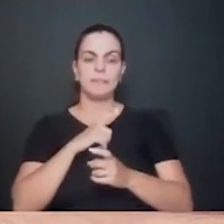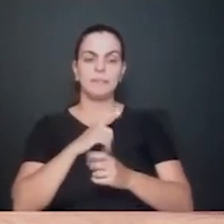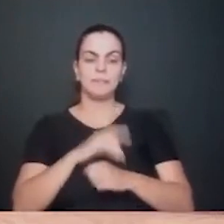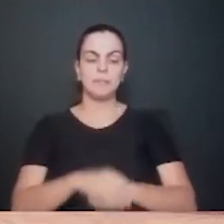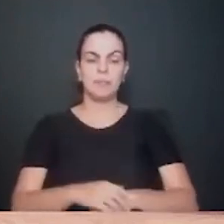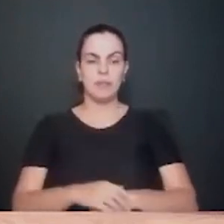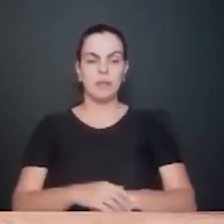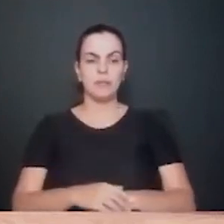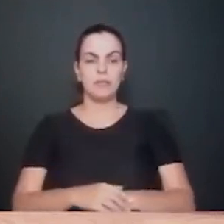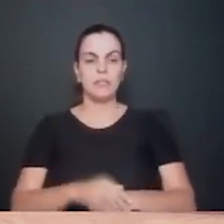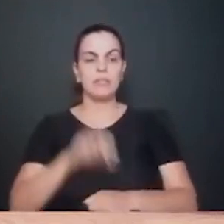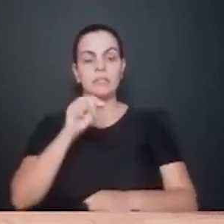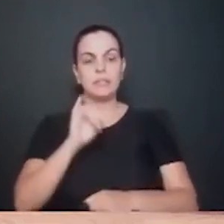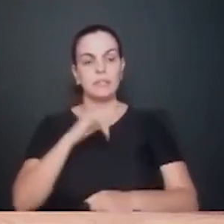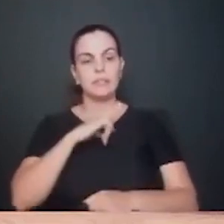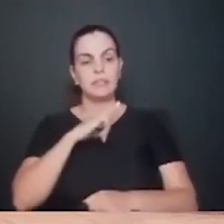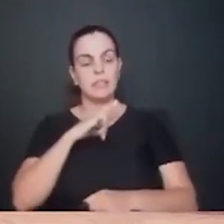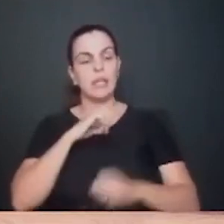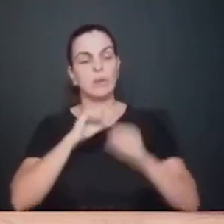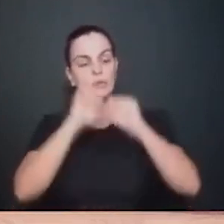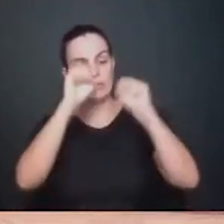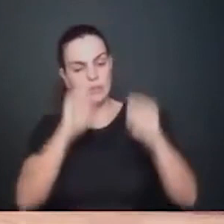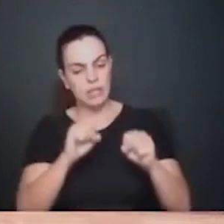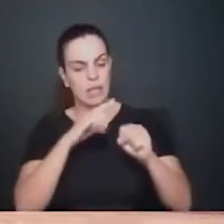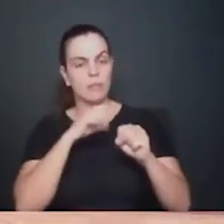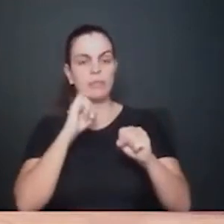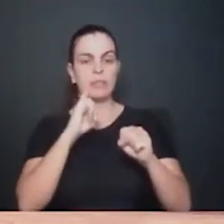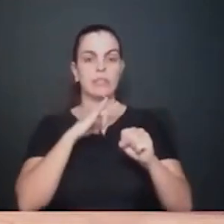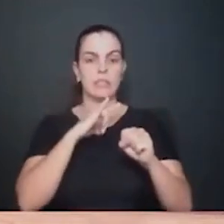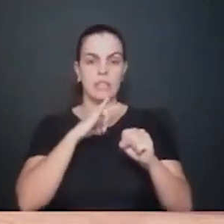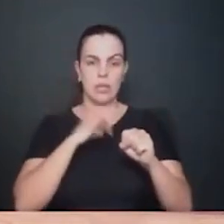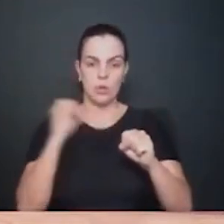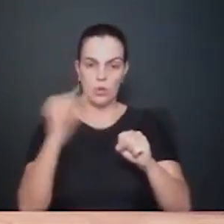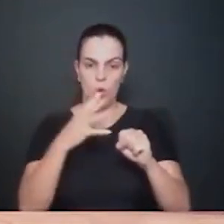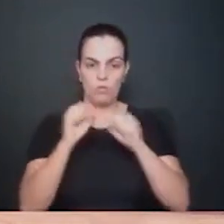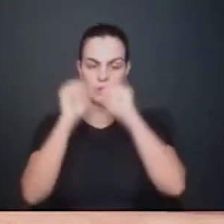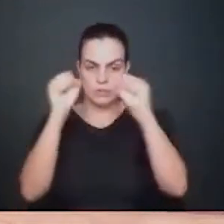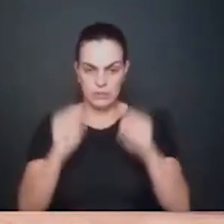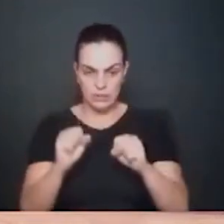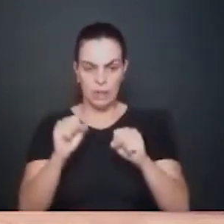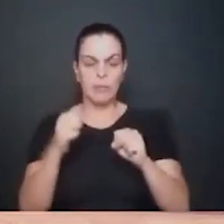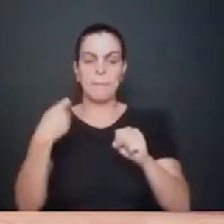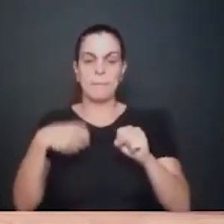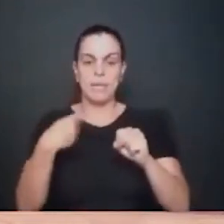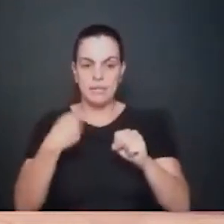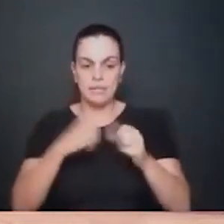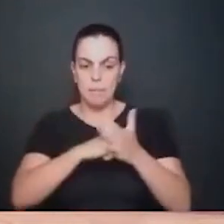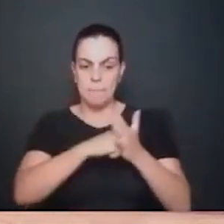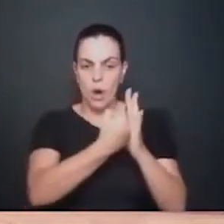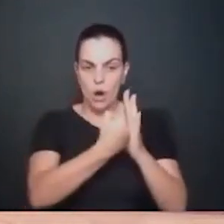de sistema ou implantação de uma nova ferramenta, você tem que tirar o sistema para que você possa fazer